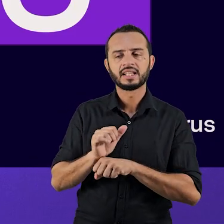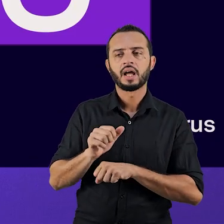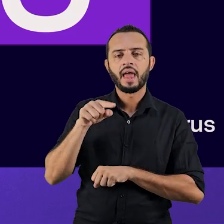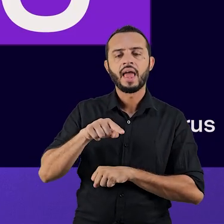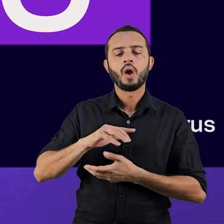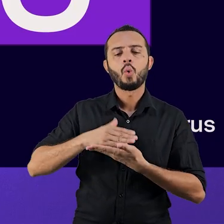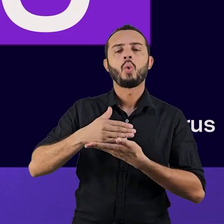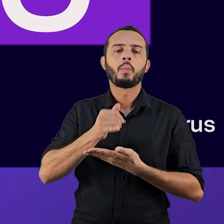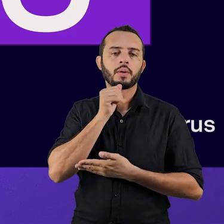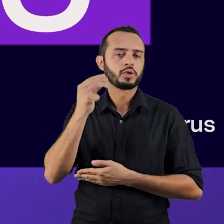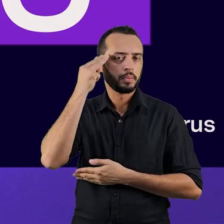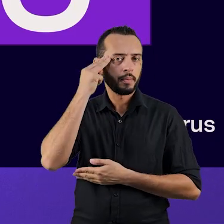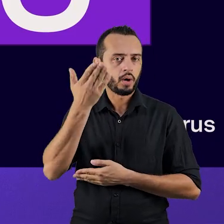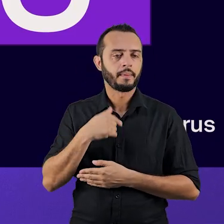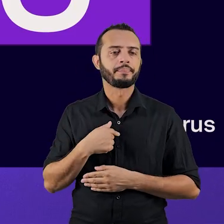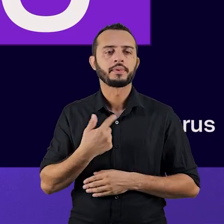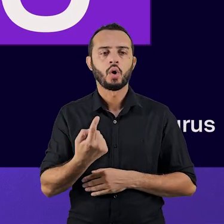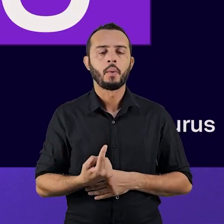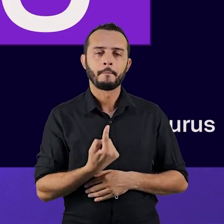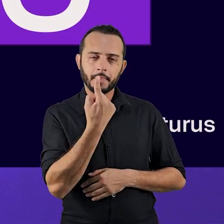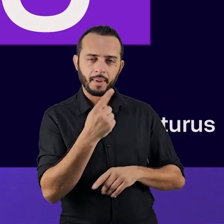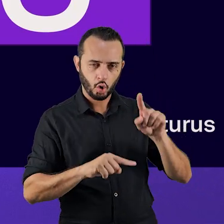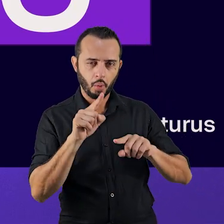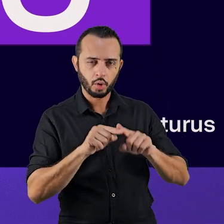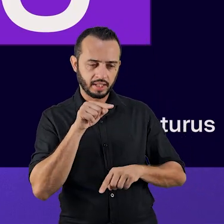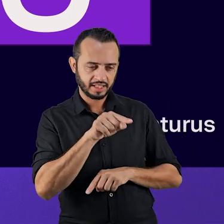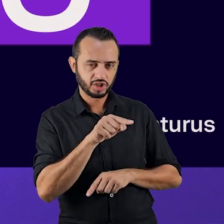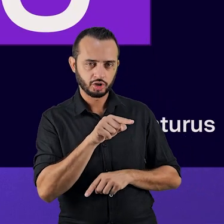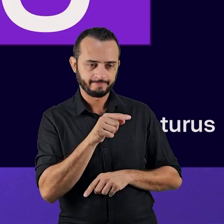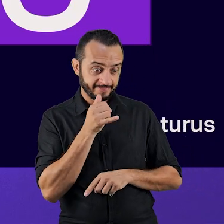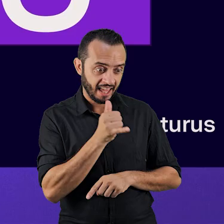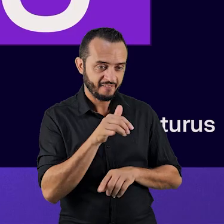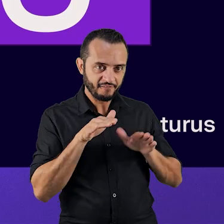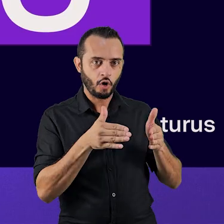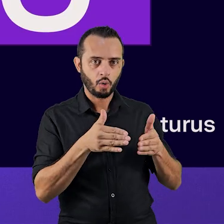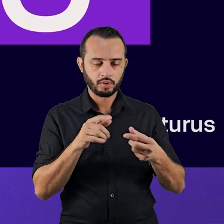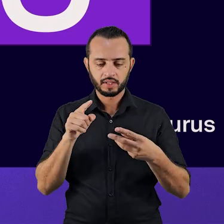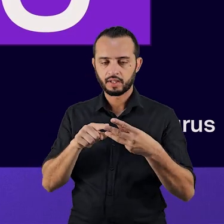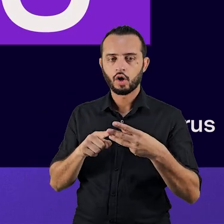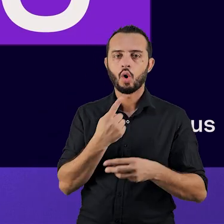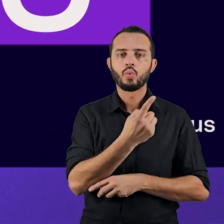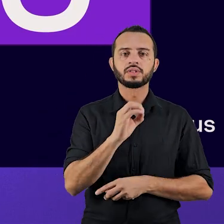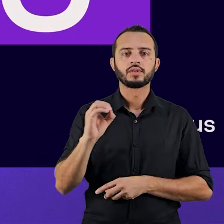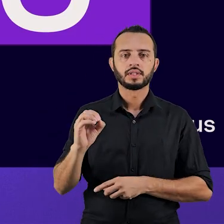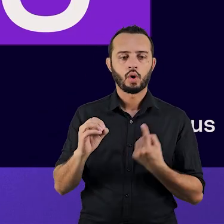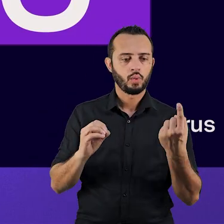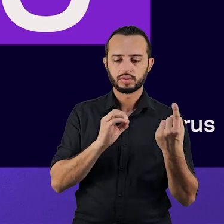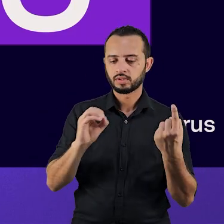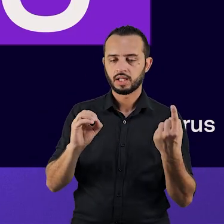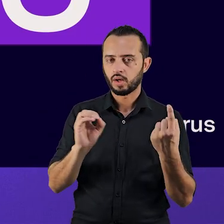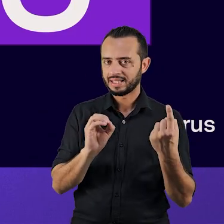memória. Se eu gravar, eu colocar energia no primeiro componente e não nos 2, tá? Então eu vou ter gravado 100. Tá?